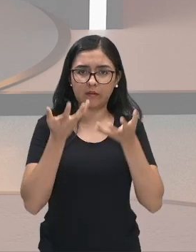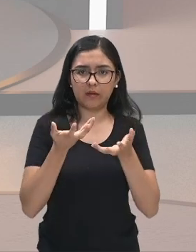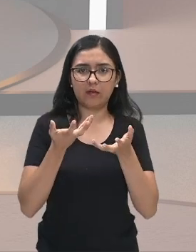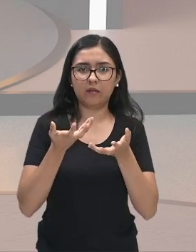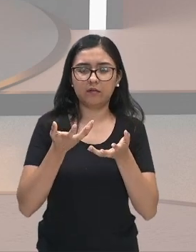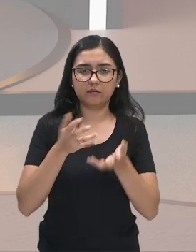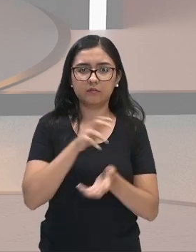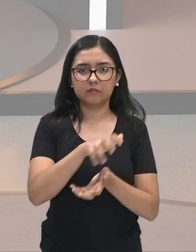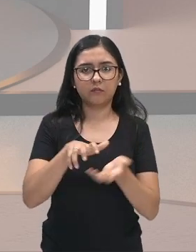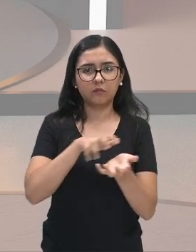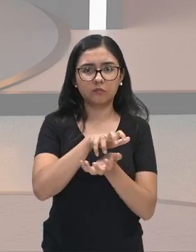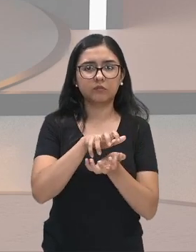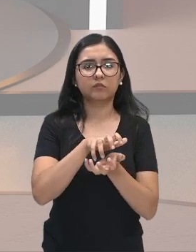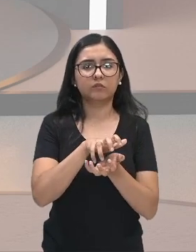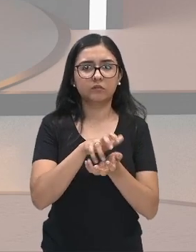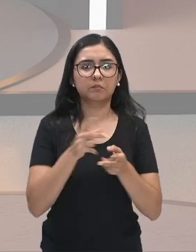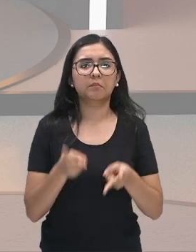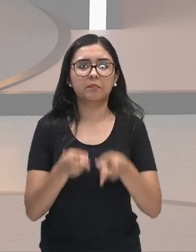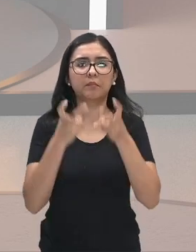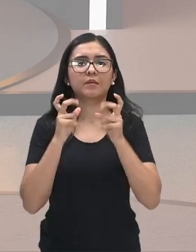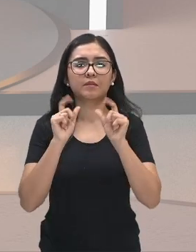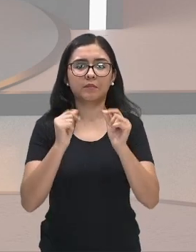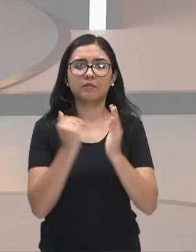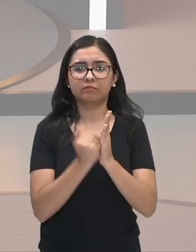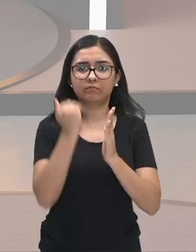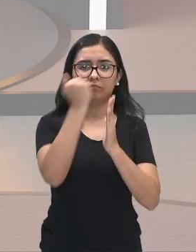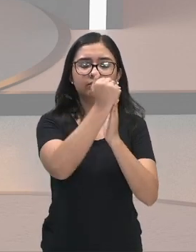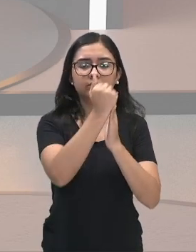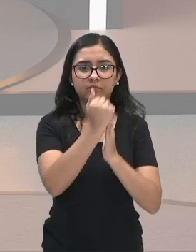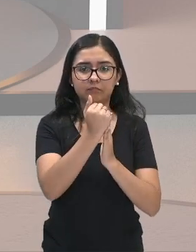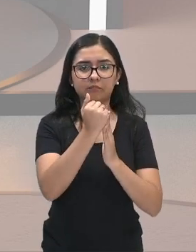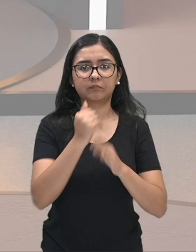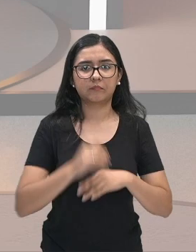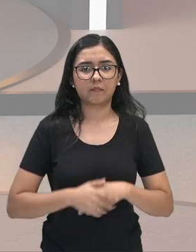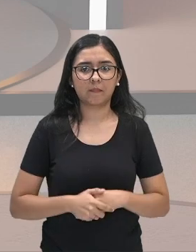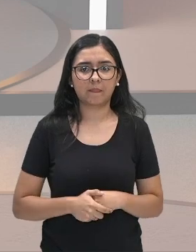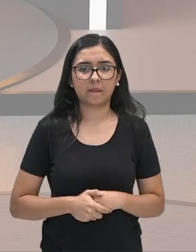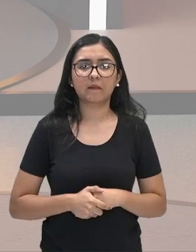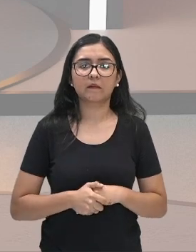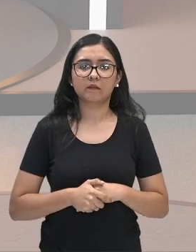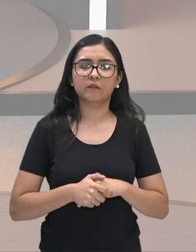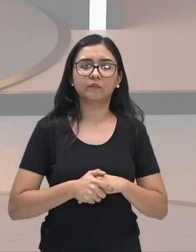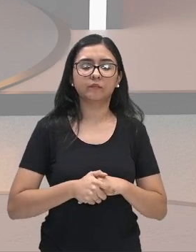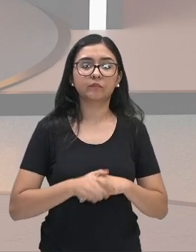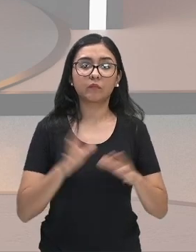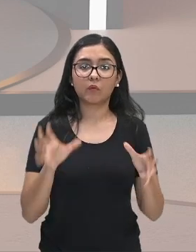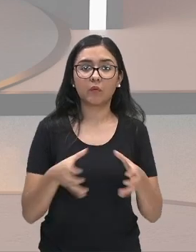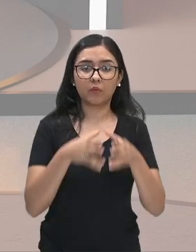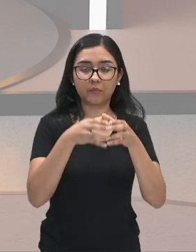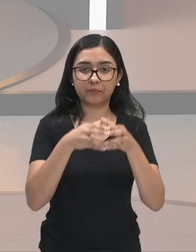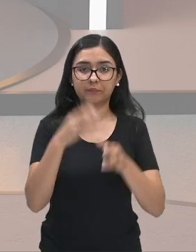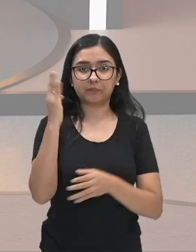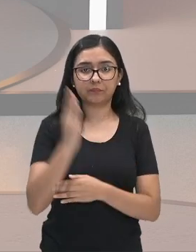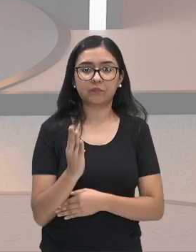gente percebe que é a elite, né? A elite brasileira que